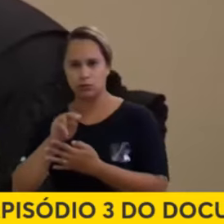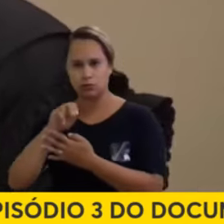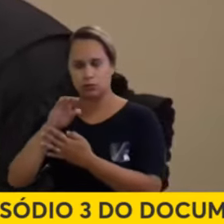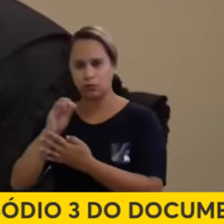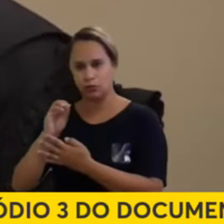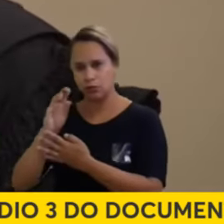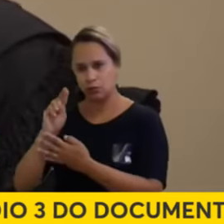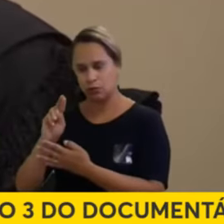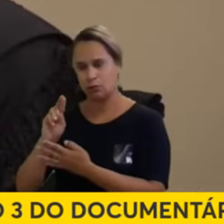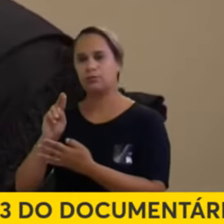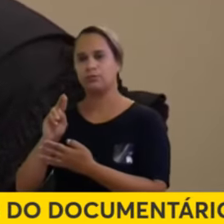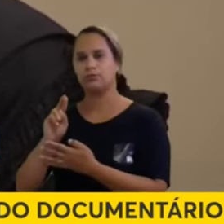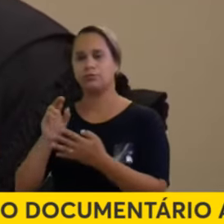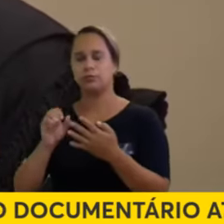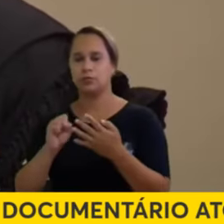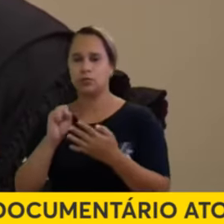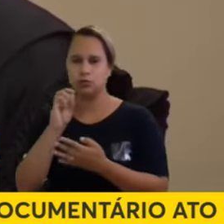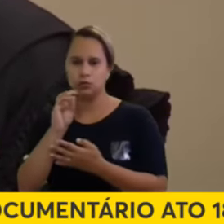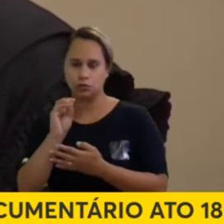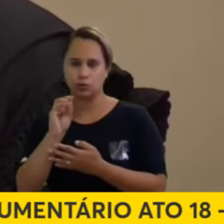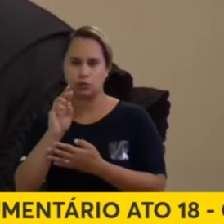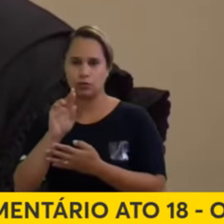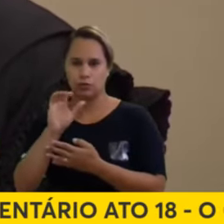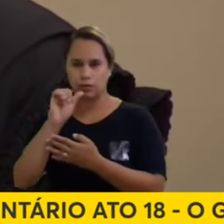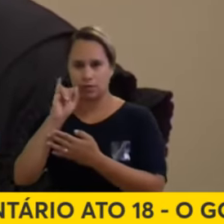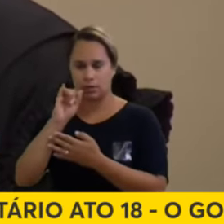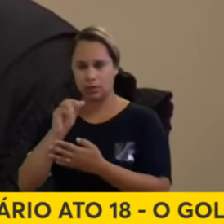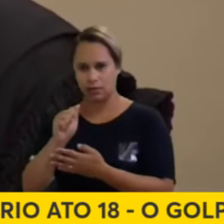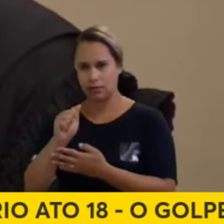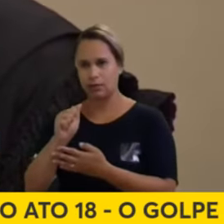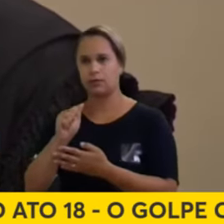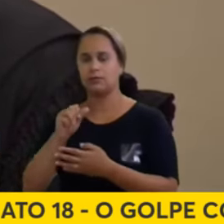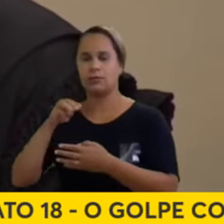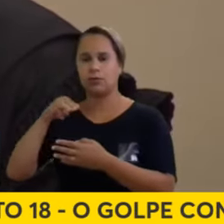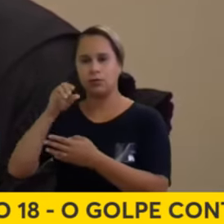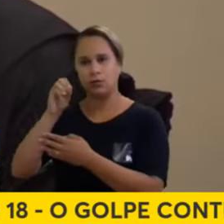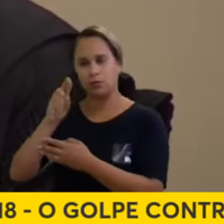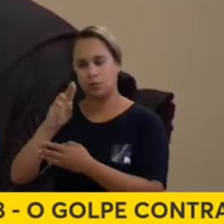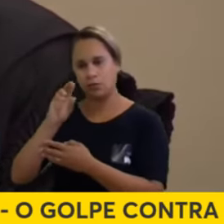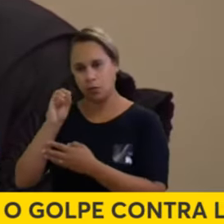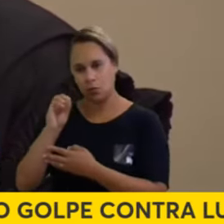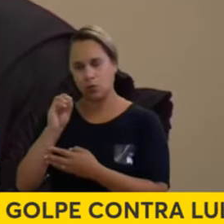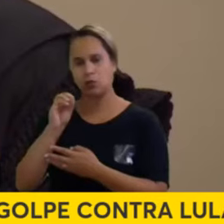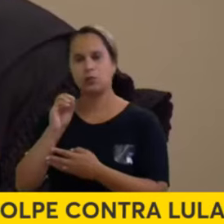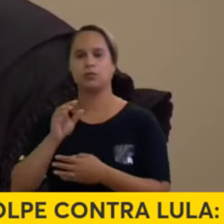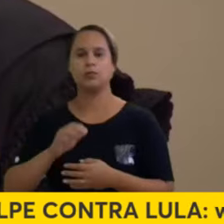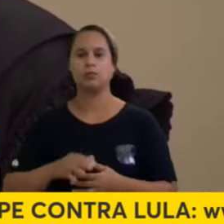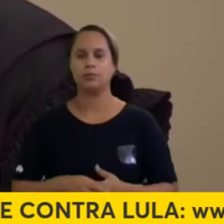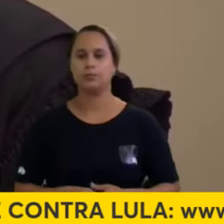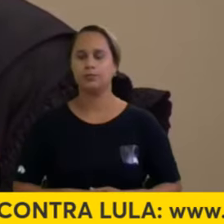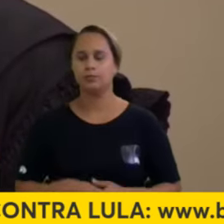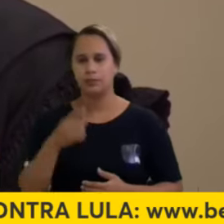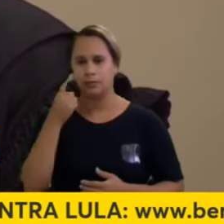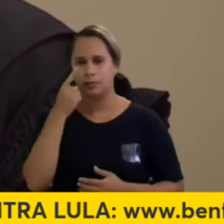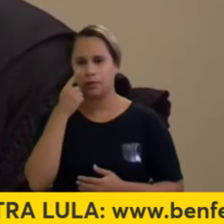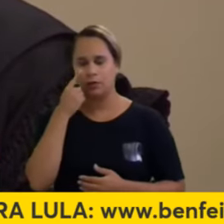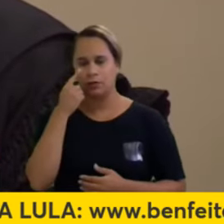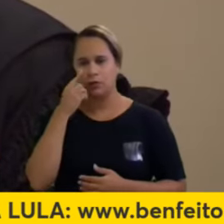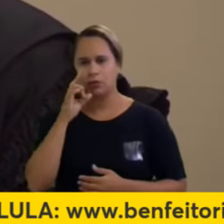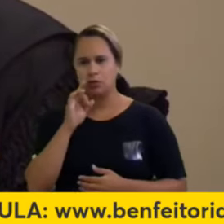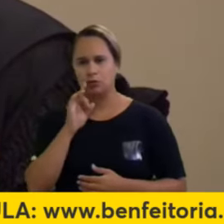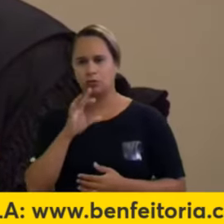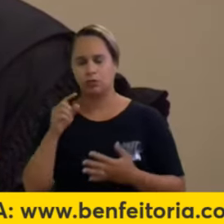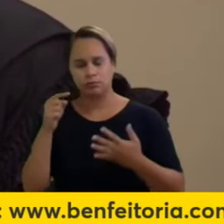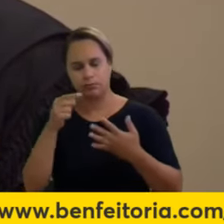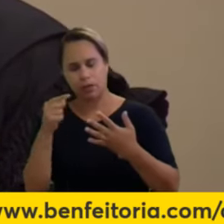bozela e sor tronique por sua vez no relatório de atividades vê que vê-se que não foram somente os candidatos